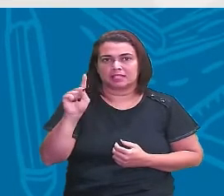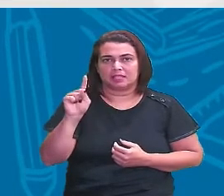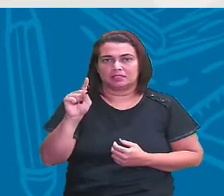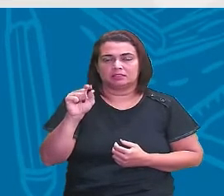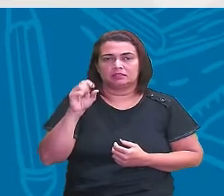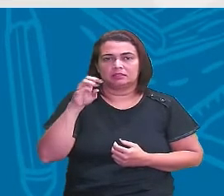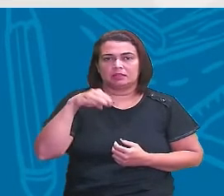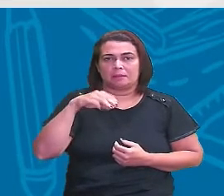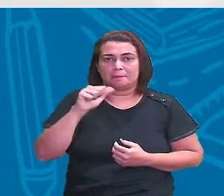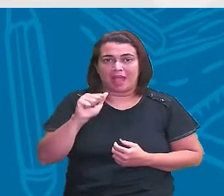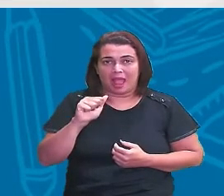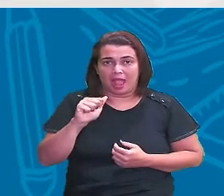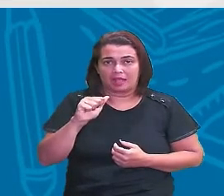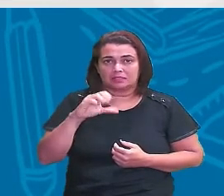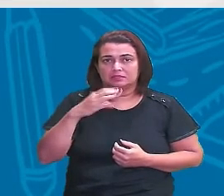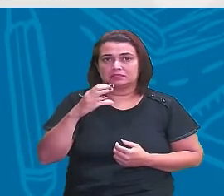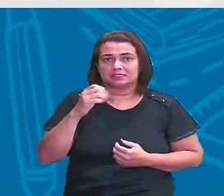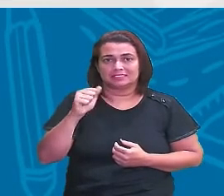professora falou.